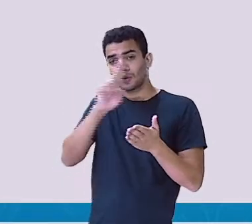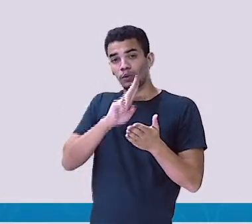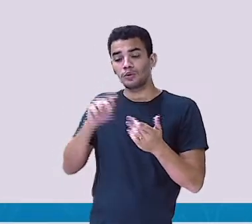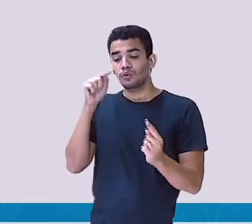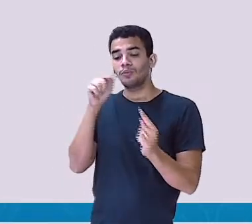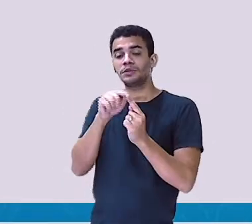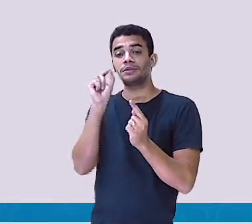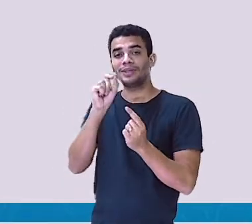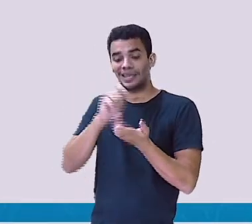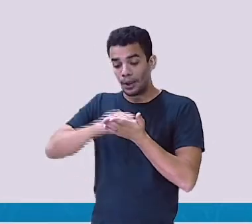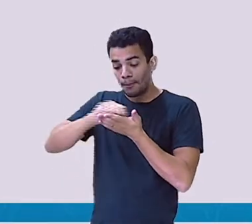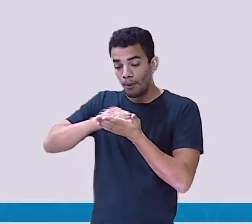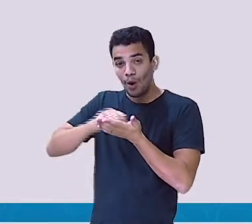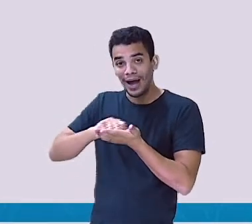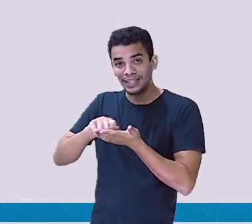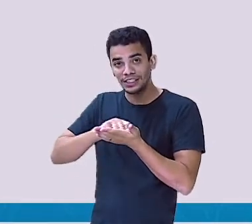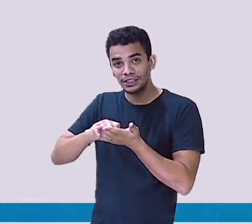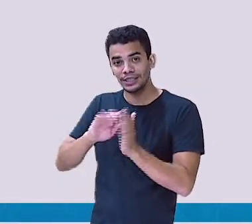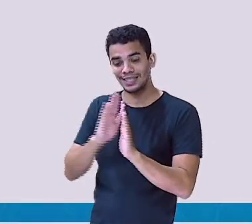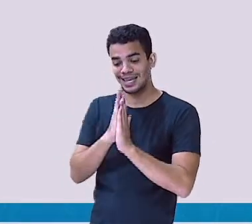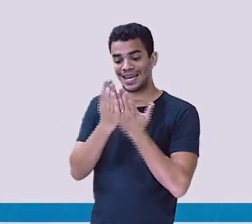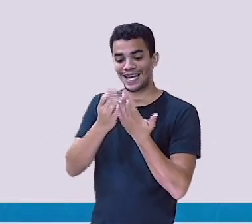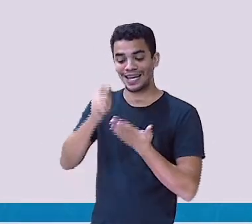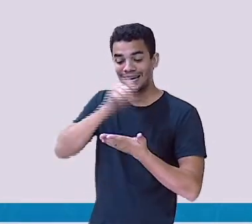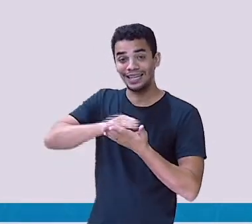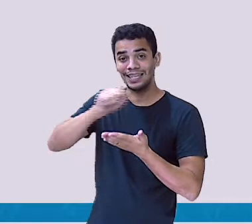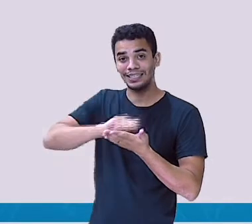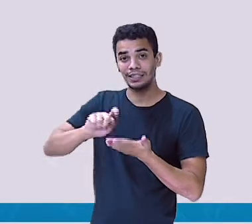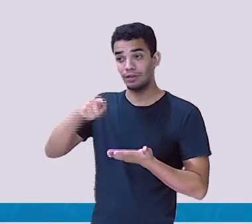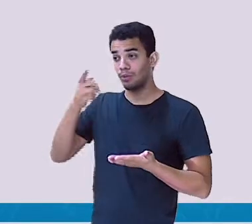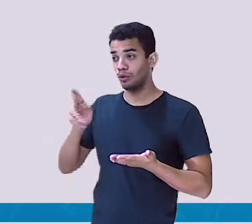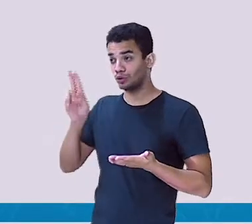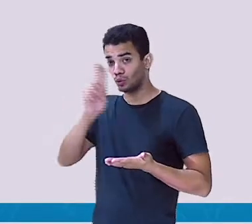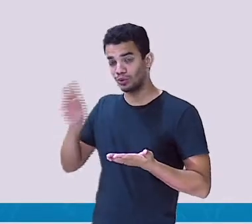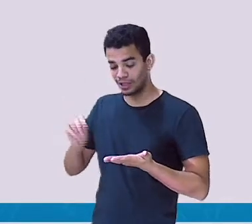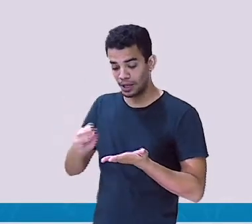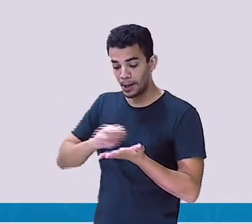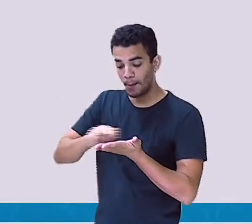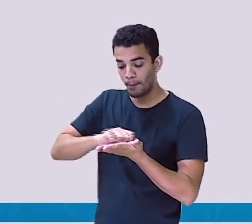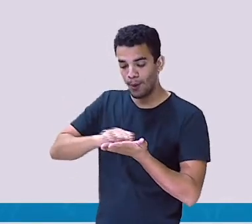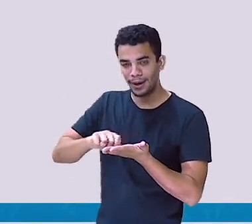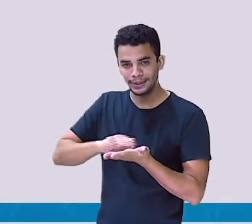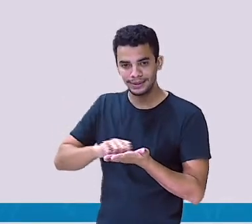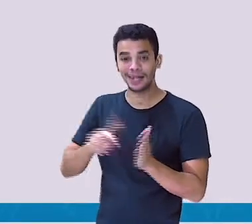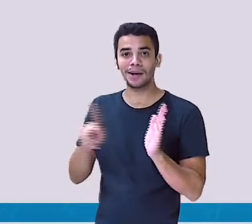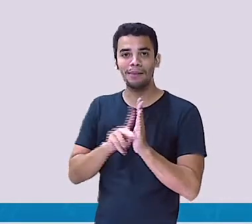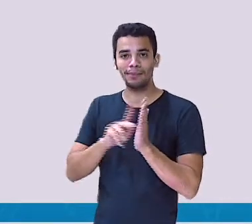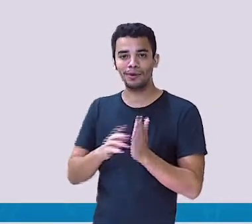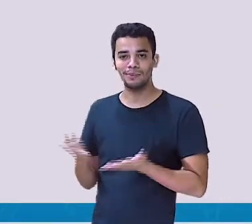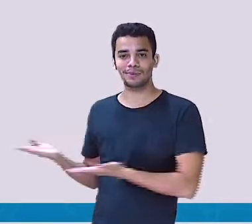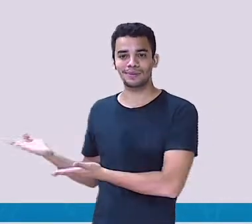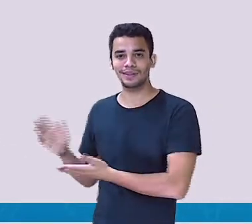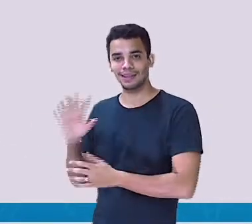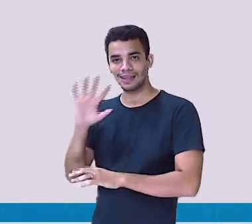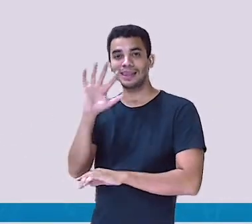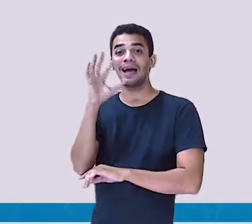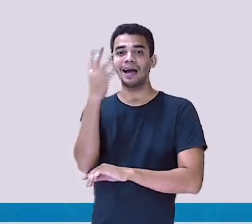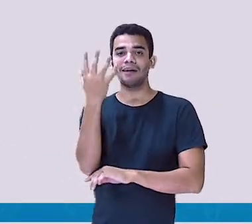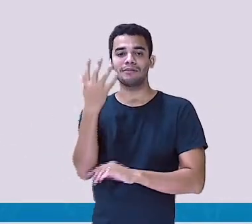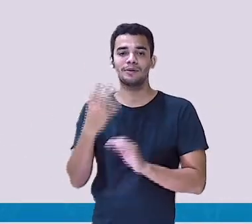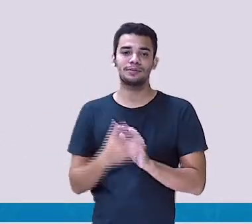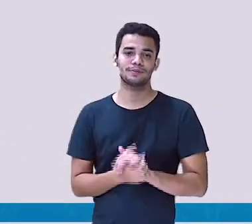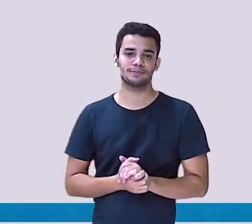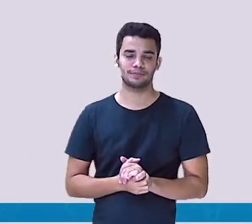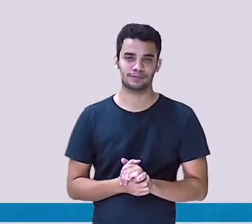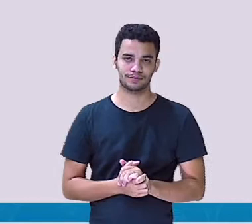natureza, ela nos fornece elementos que ajudam no nosso dia a dia. Além disso, a gente tem,